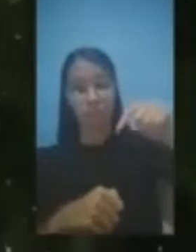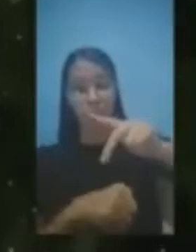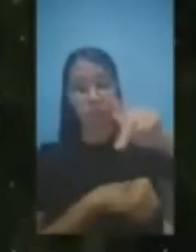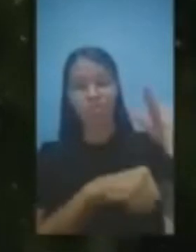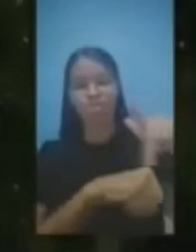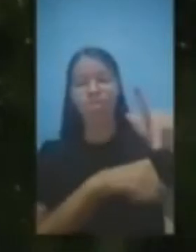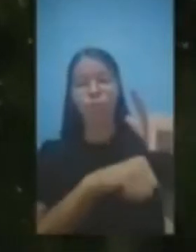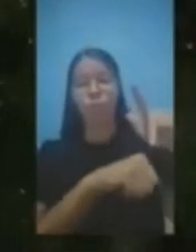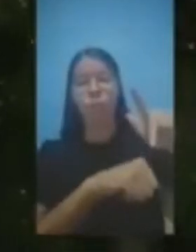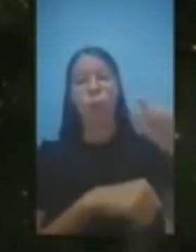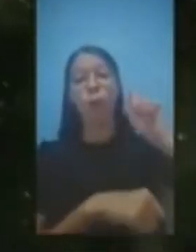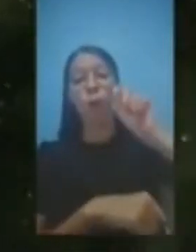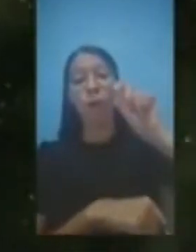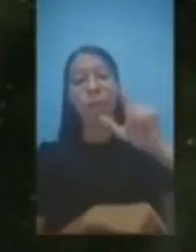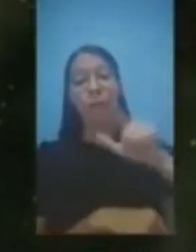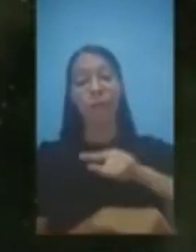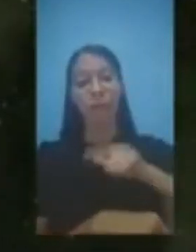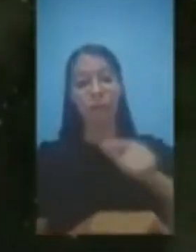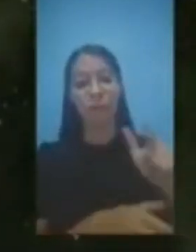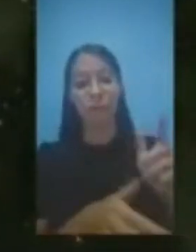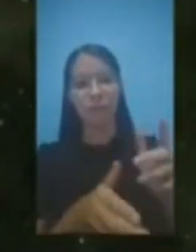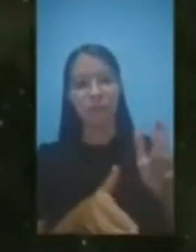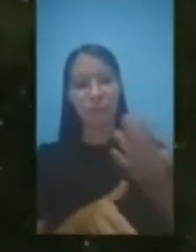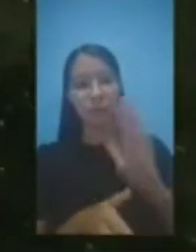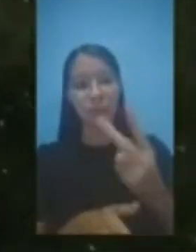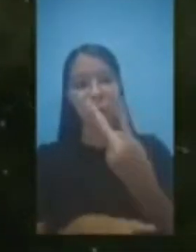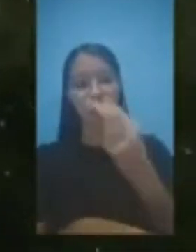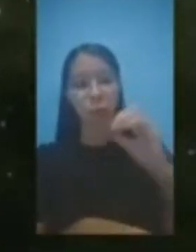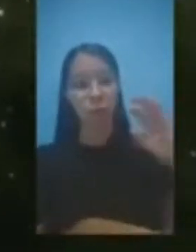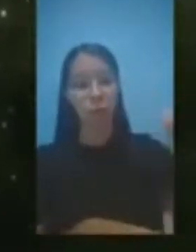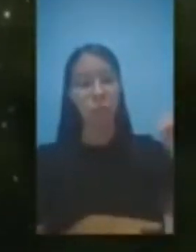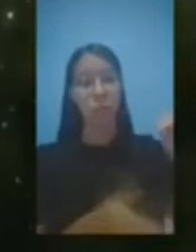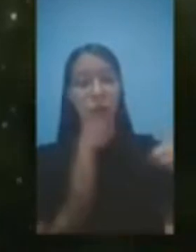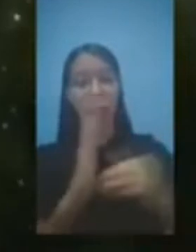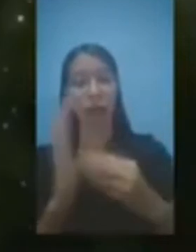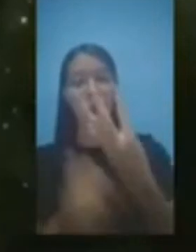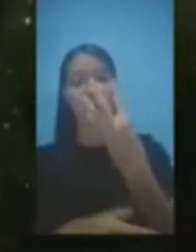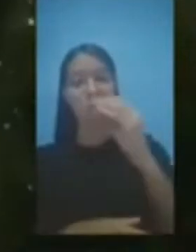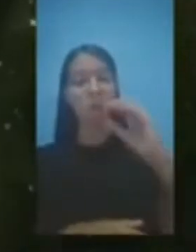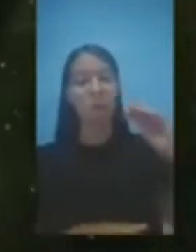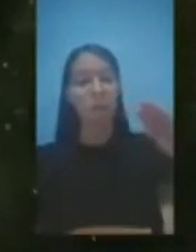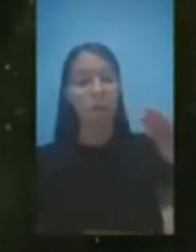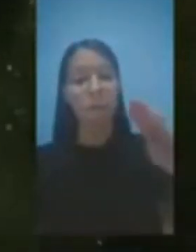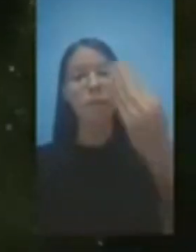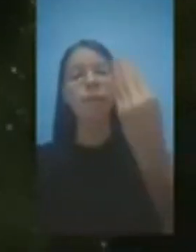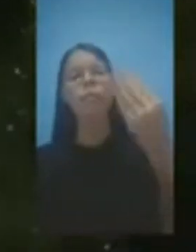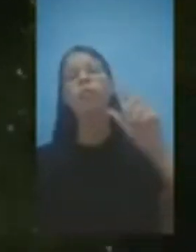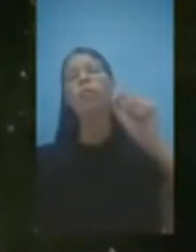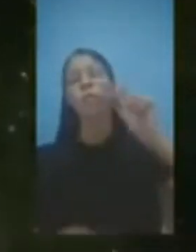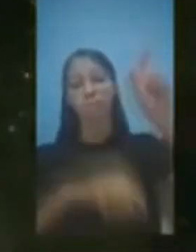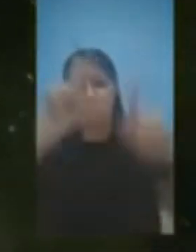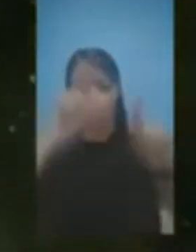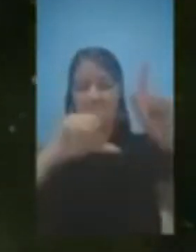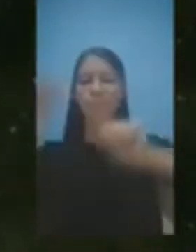Estima-se que a nossa galáxia, a Via Láctea, possui de 200 a 400 bilhões de